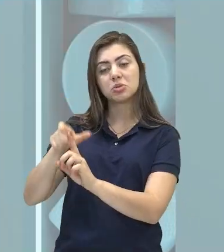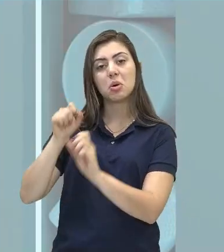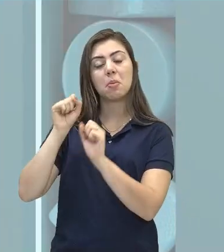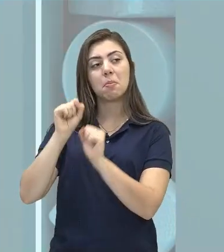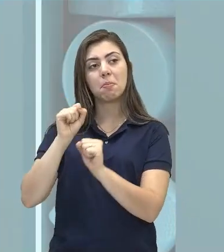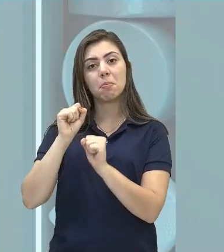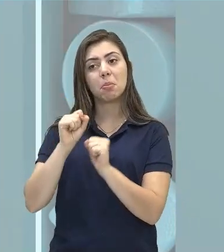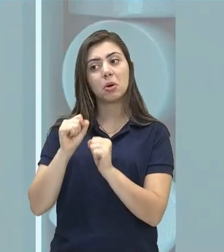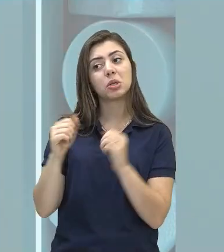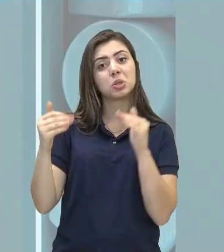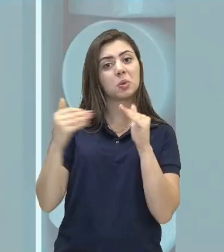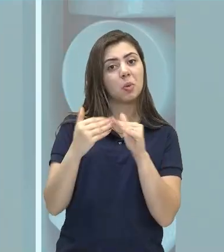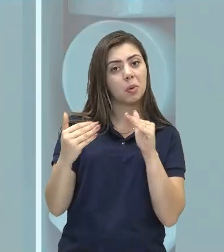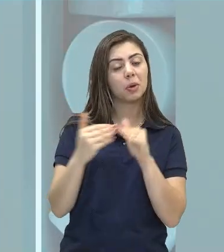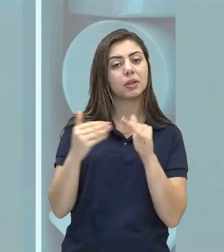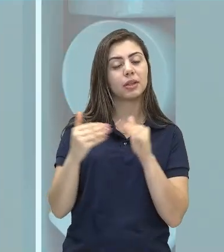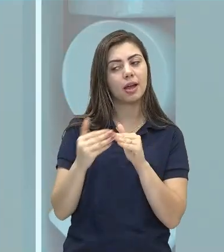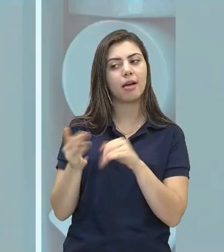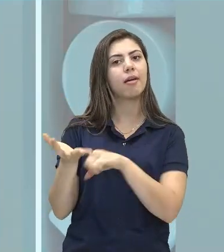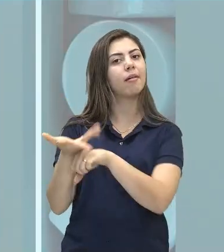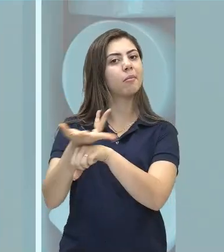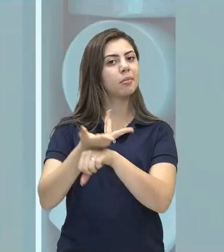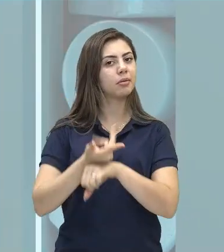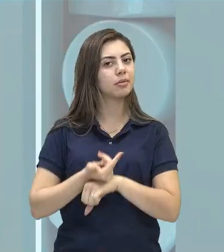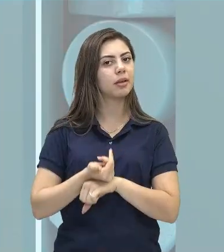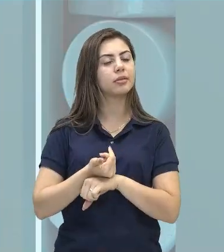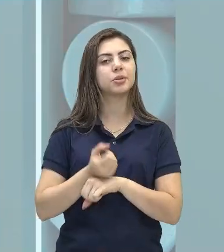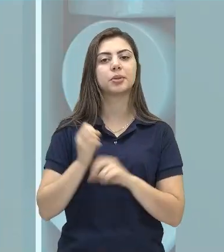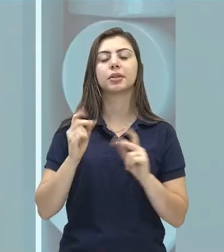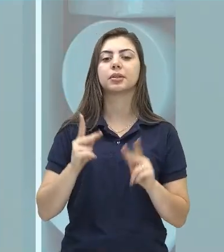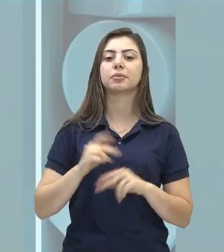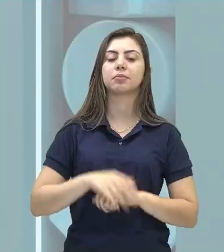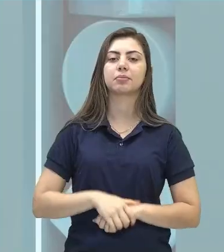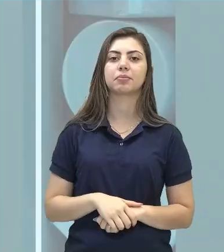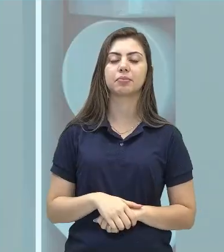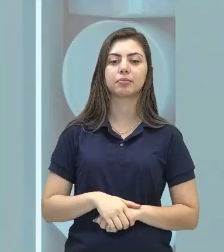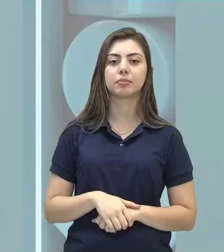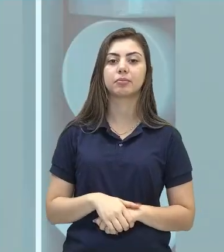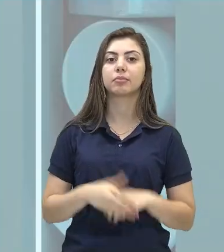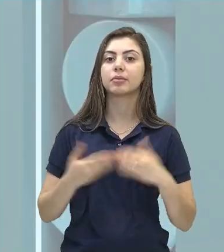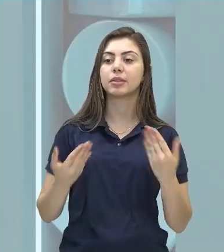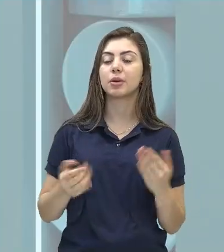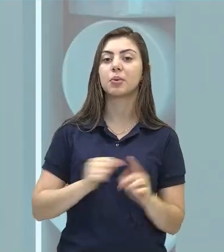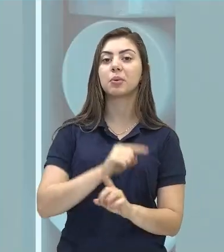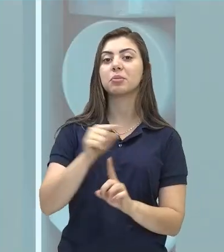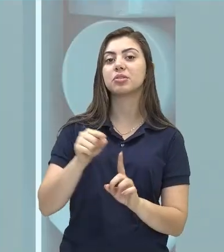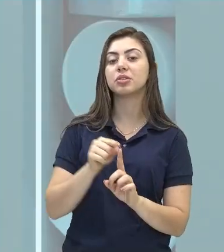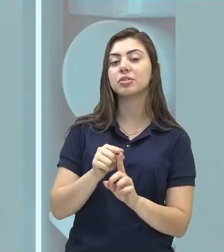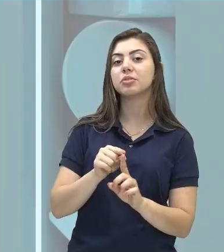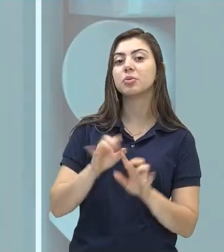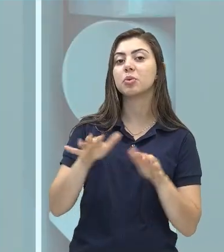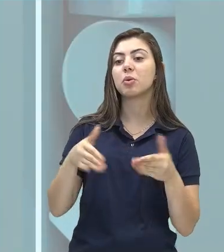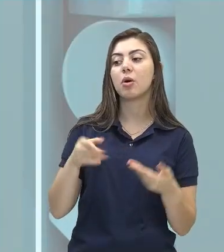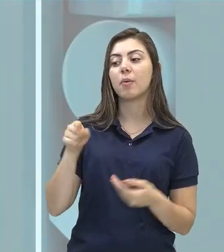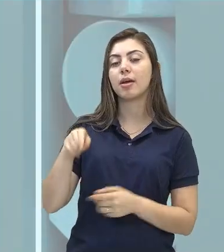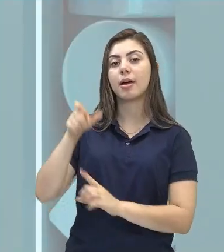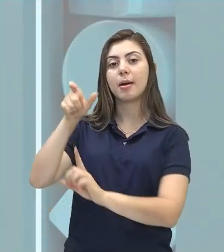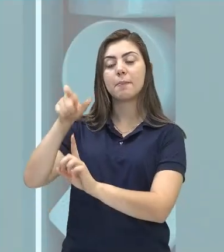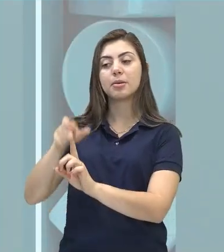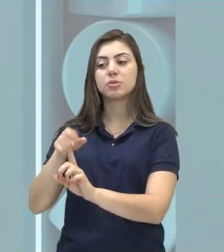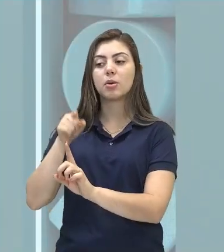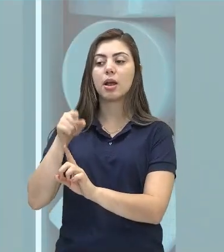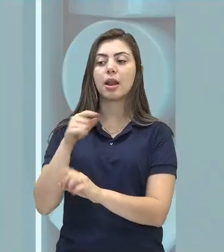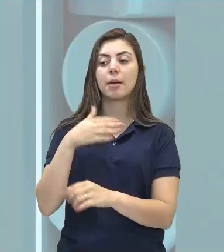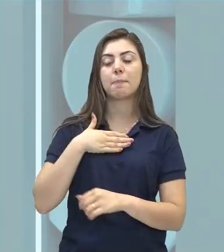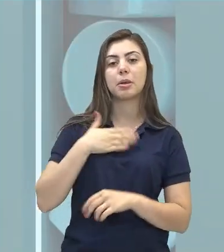passar a pensar. Então, persuadir consiste em convencer o outro de uma ideia, de um ponto